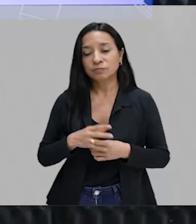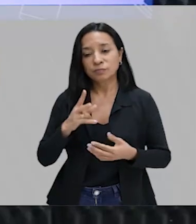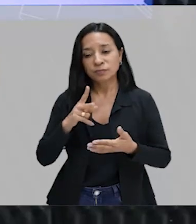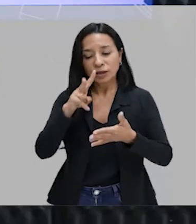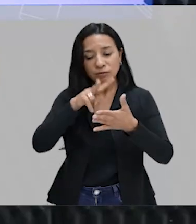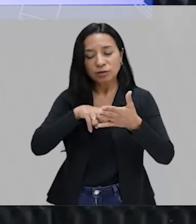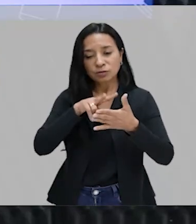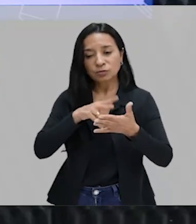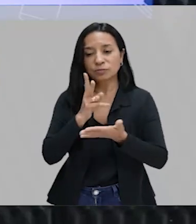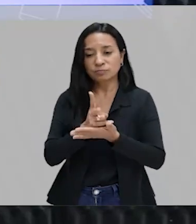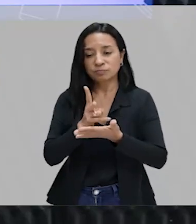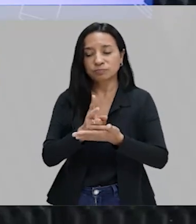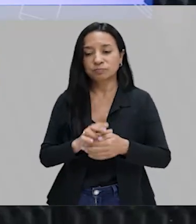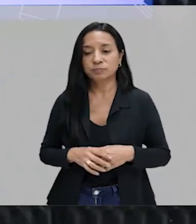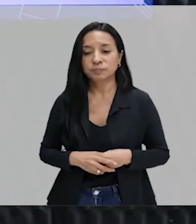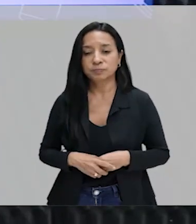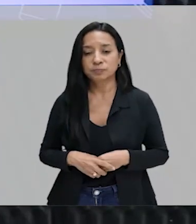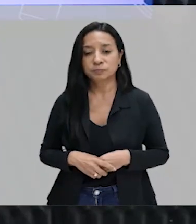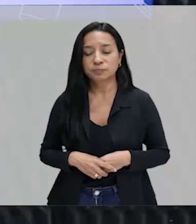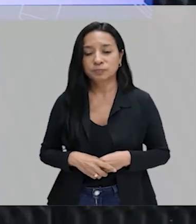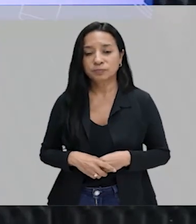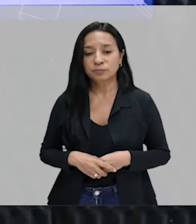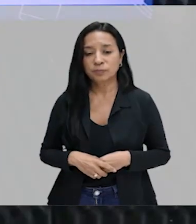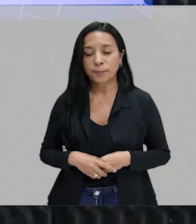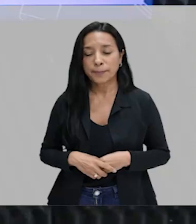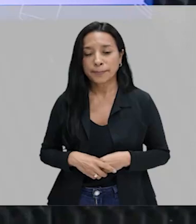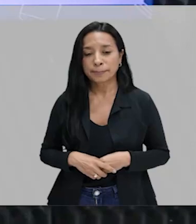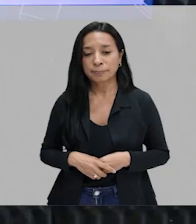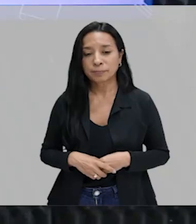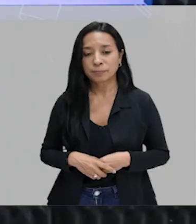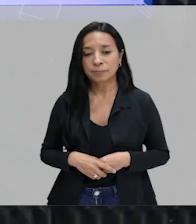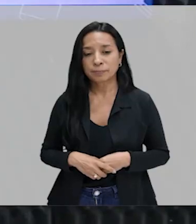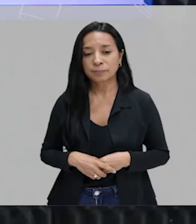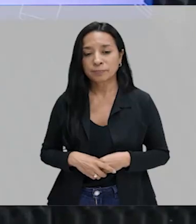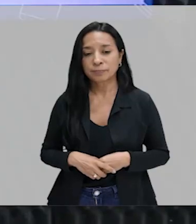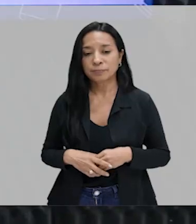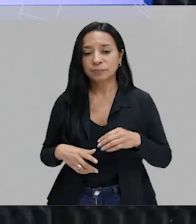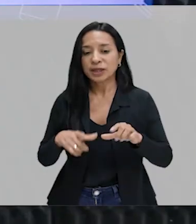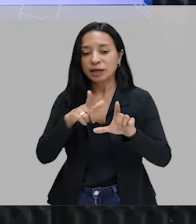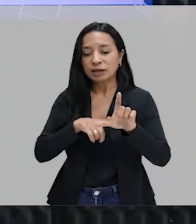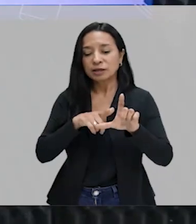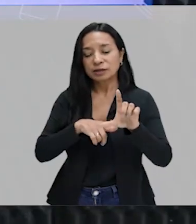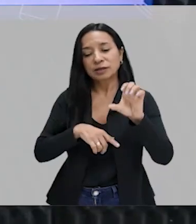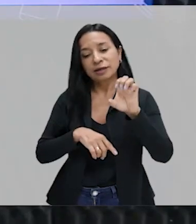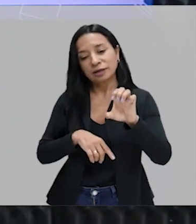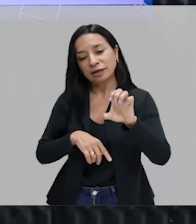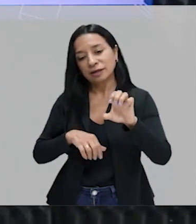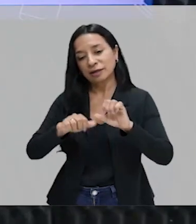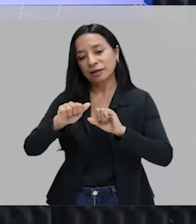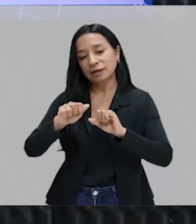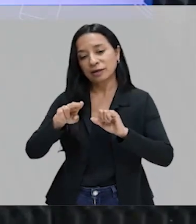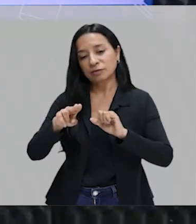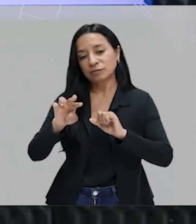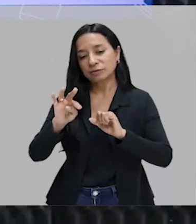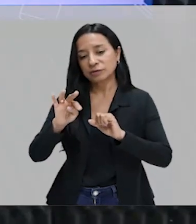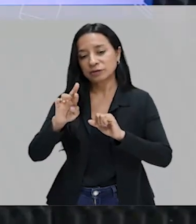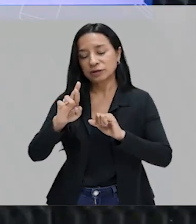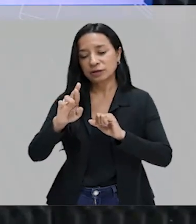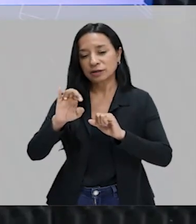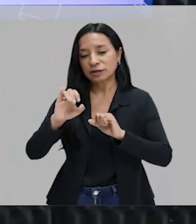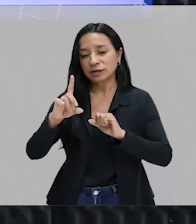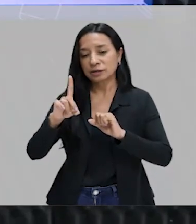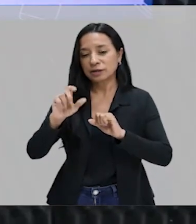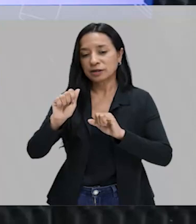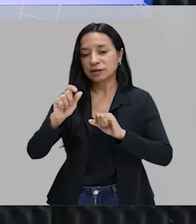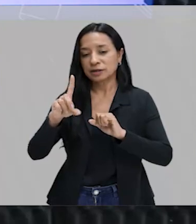os credores exigiram que o país adotasse algumas medidas chamadas de quê? Letra E, austeridade. Ok? New Deal.